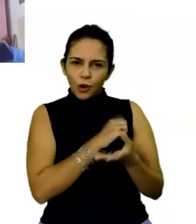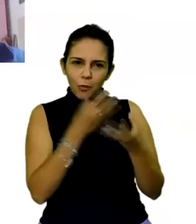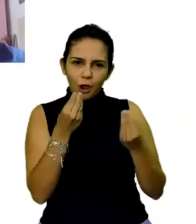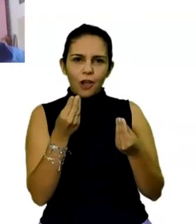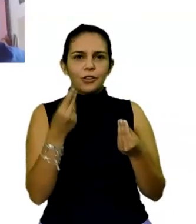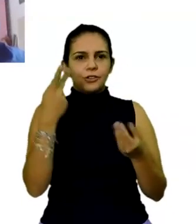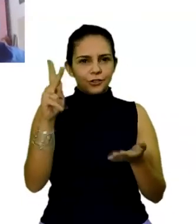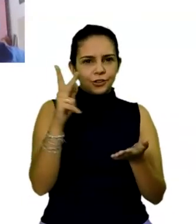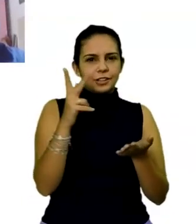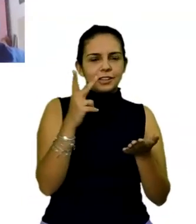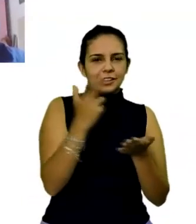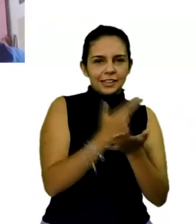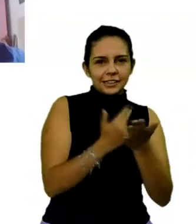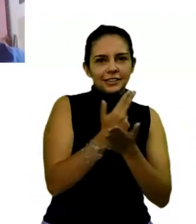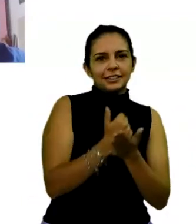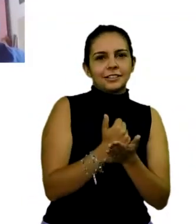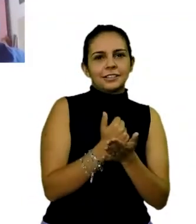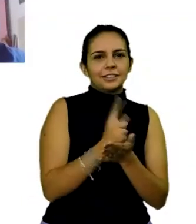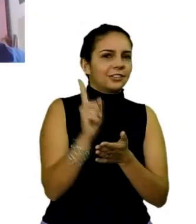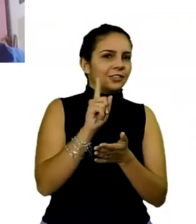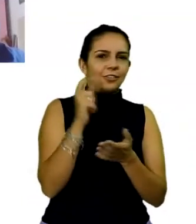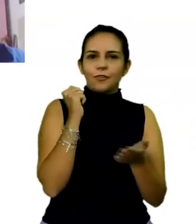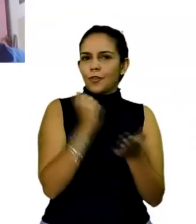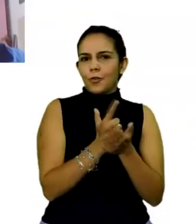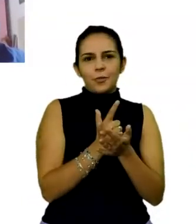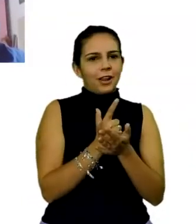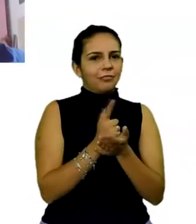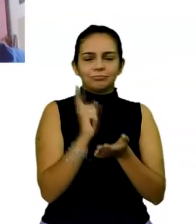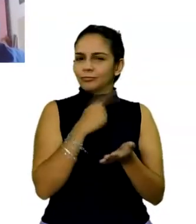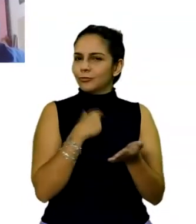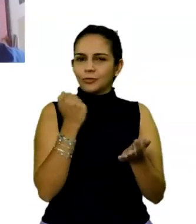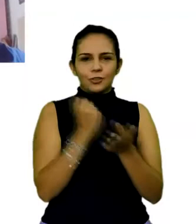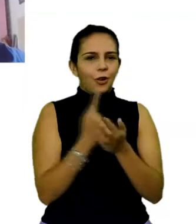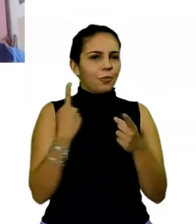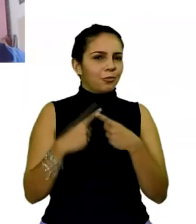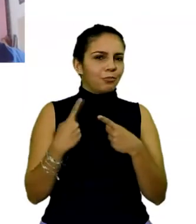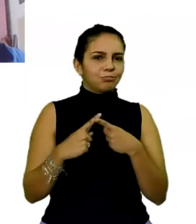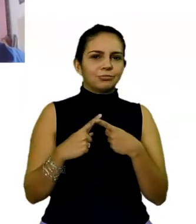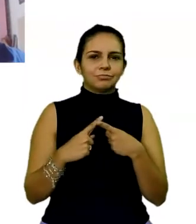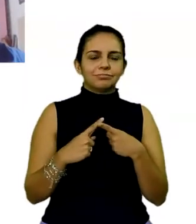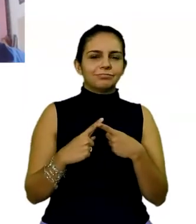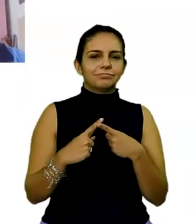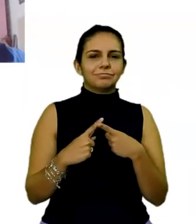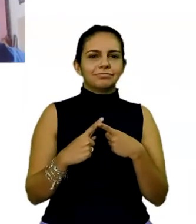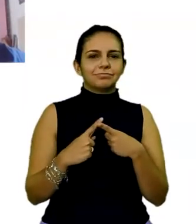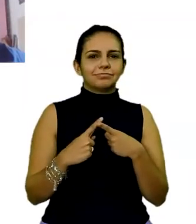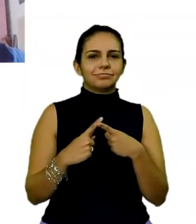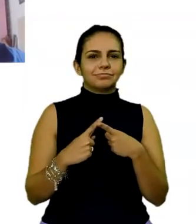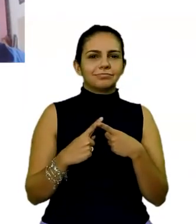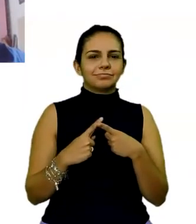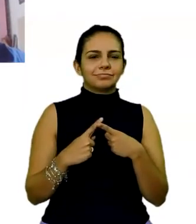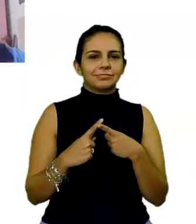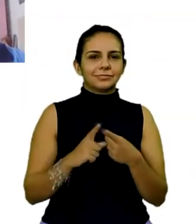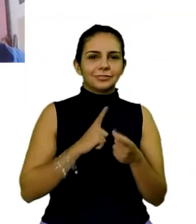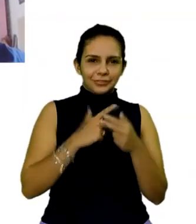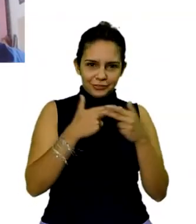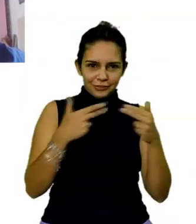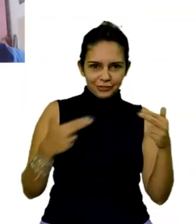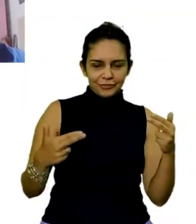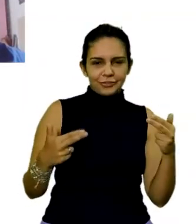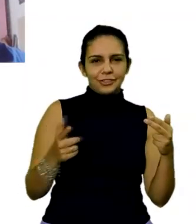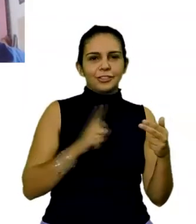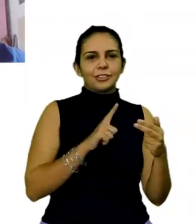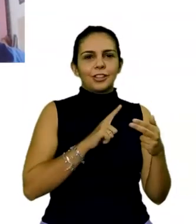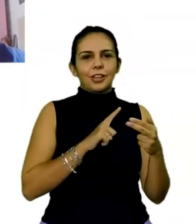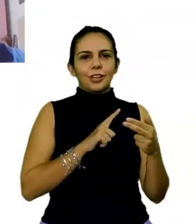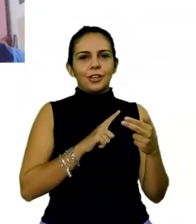muito do seu desenho, mas eu não vou comprar. Não vou comprar porque... E tinha umas coisas assim,